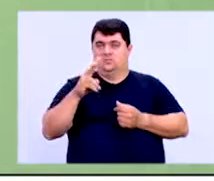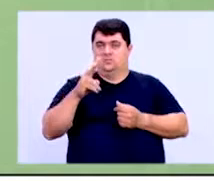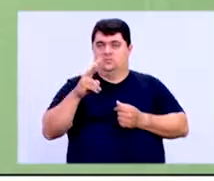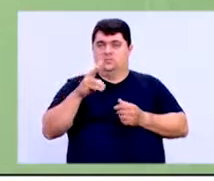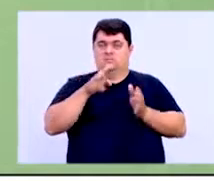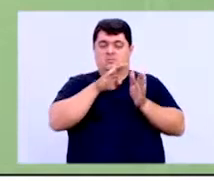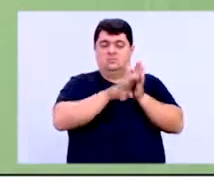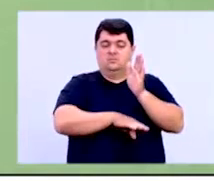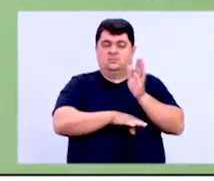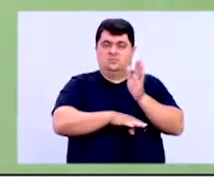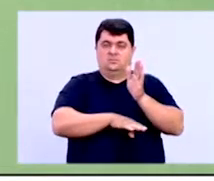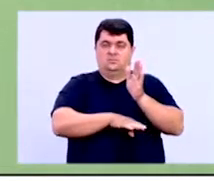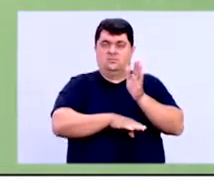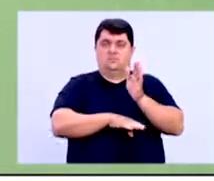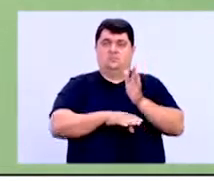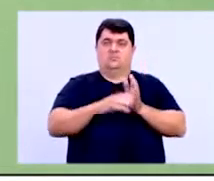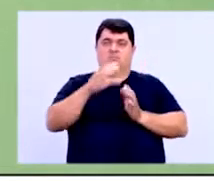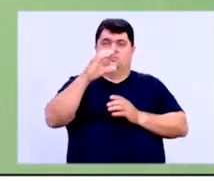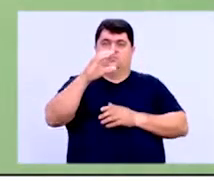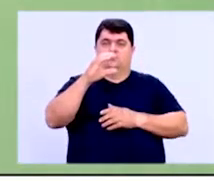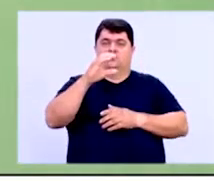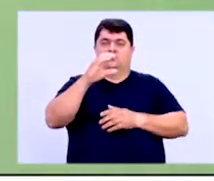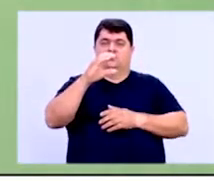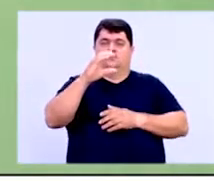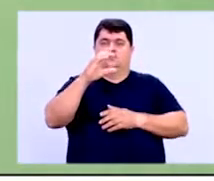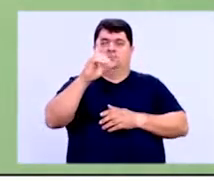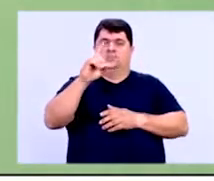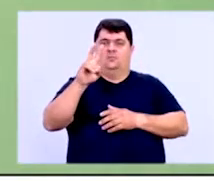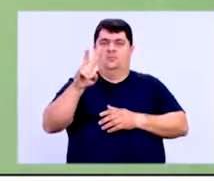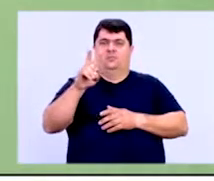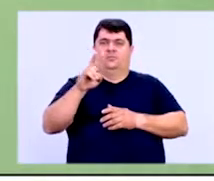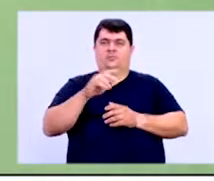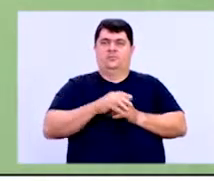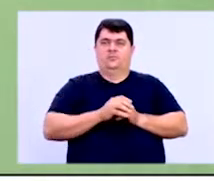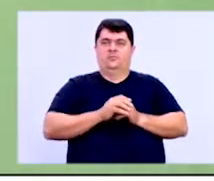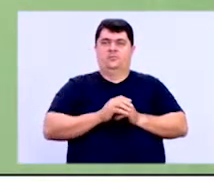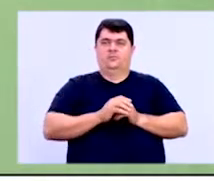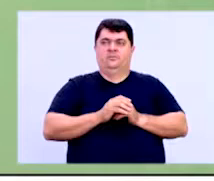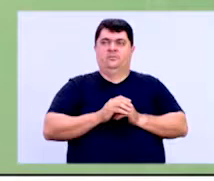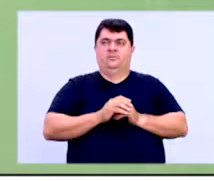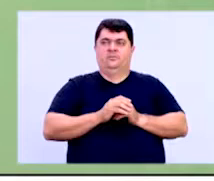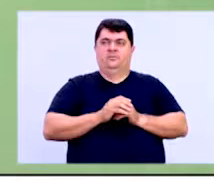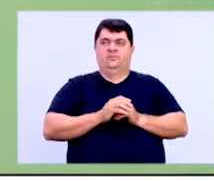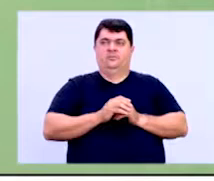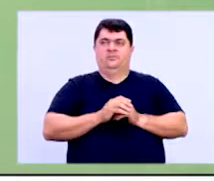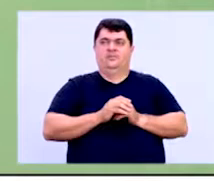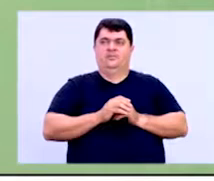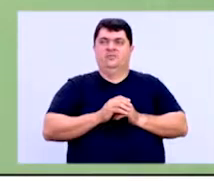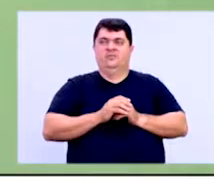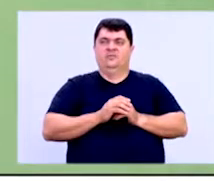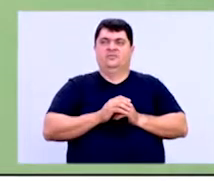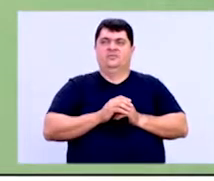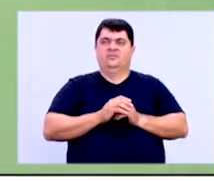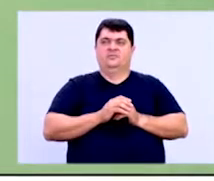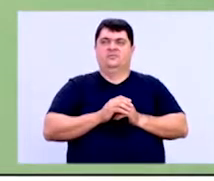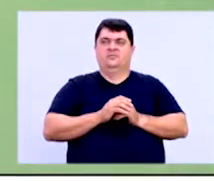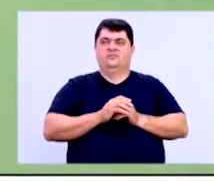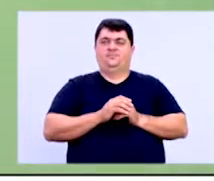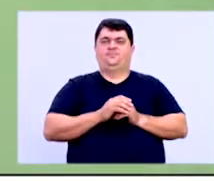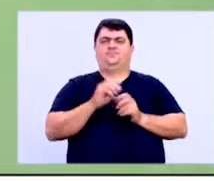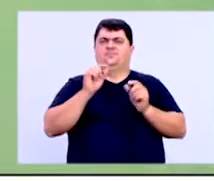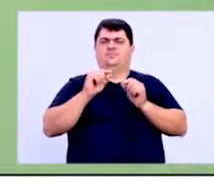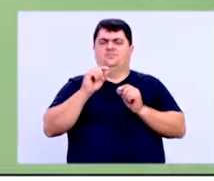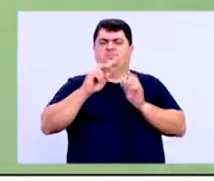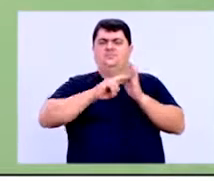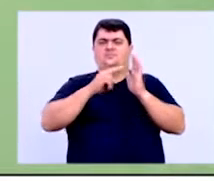venda menos custos e despesas variáveis. Muito bem, aluno. Mas o que significa essa